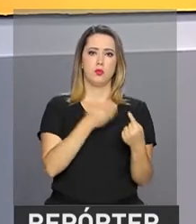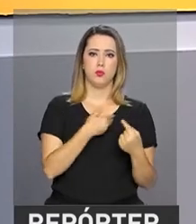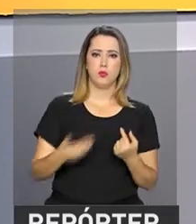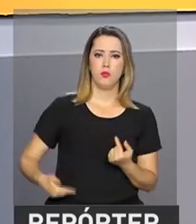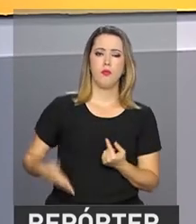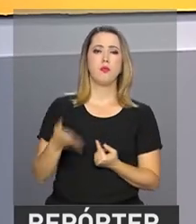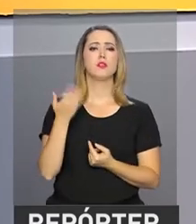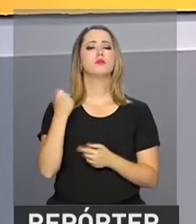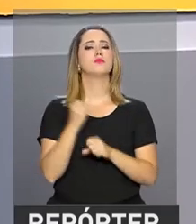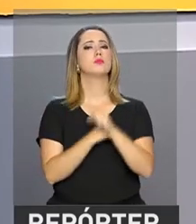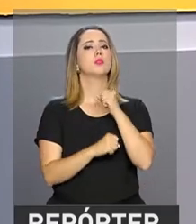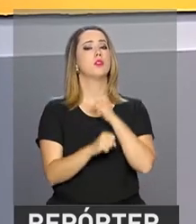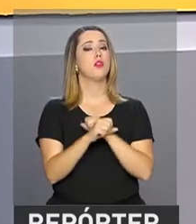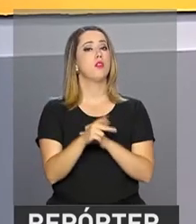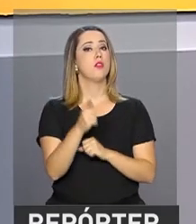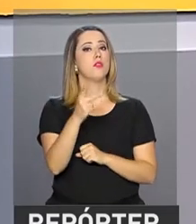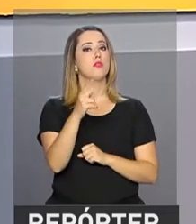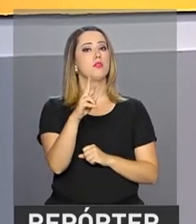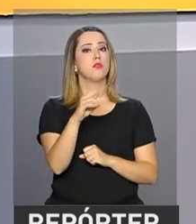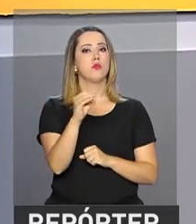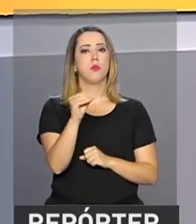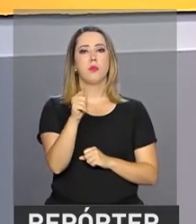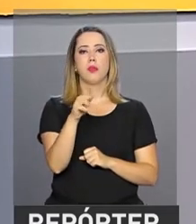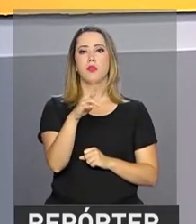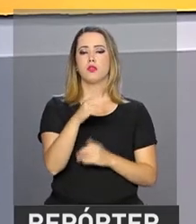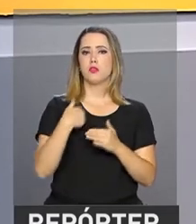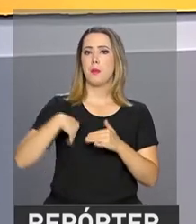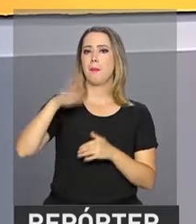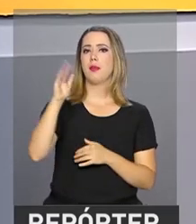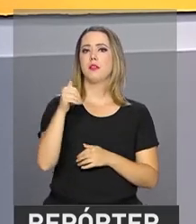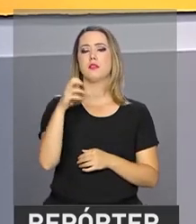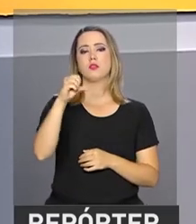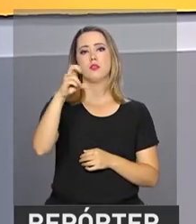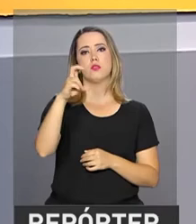último ano, o PROGER foi responsável pela manutenção de